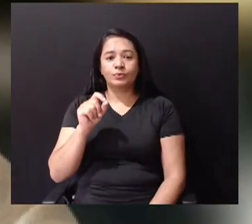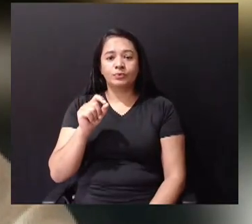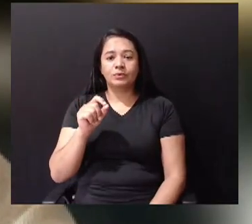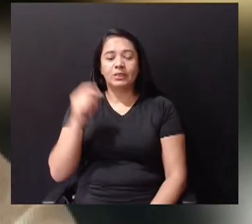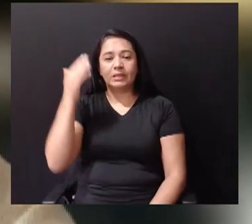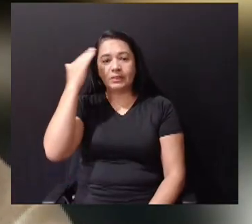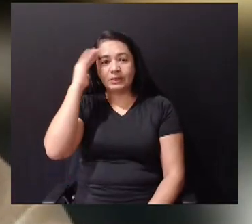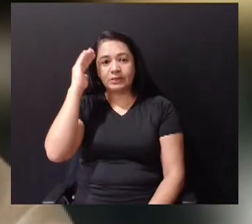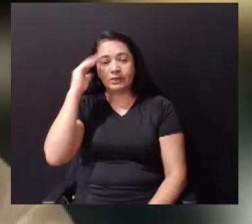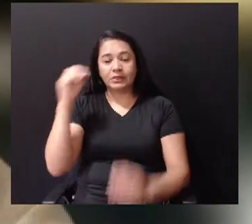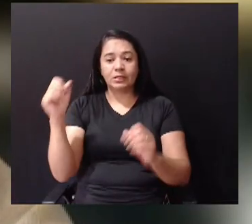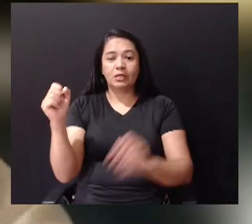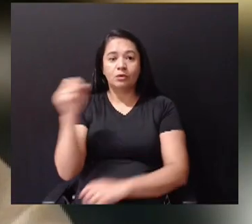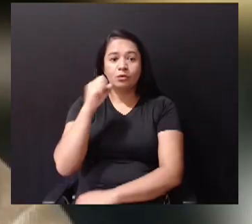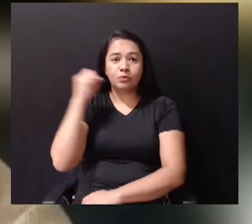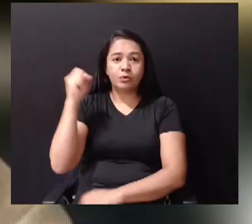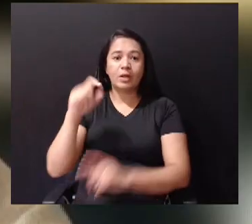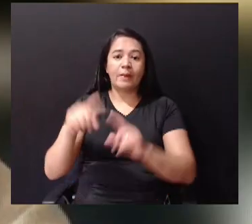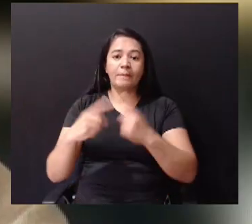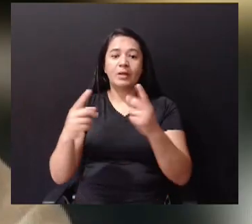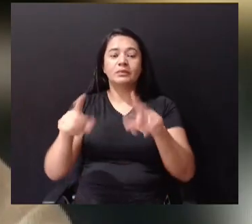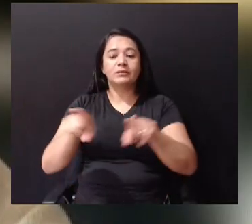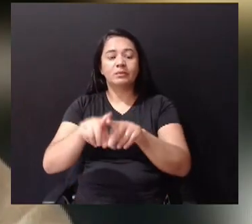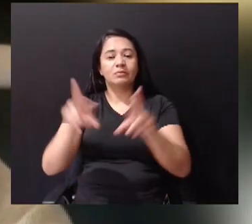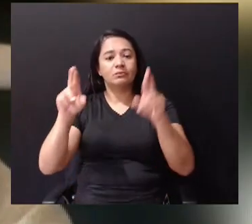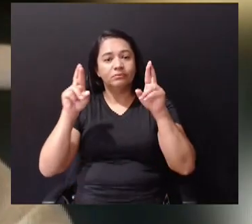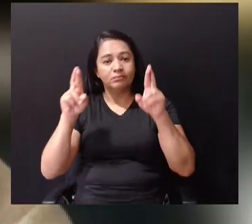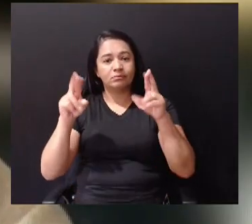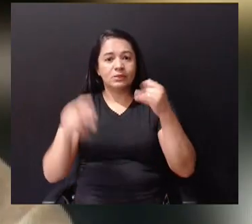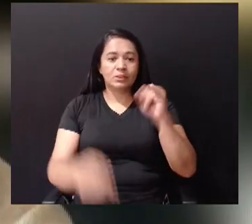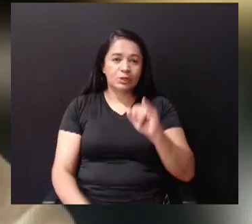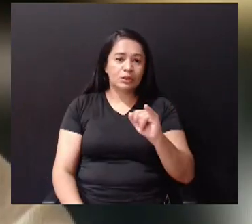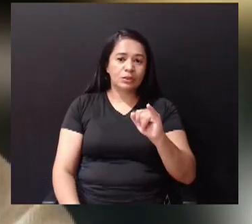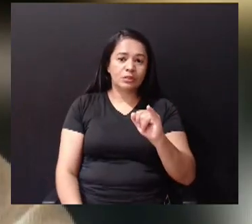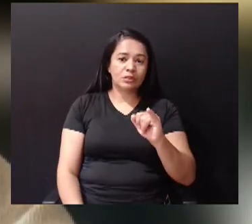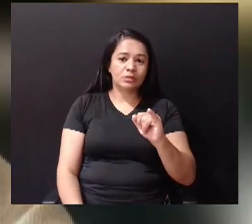mas ao mesmo tempo a esperança, se tudo fizer direitinho.